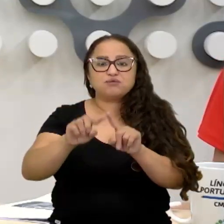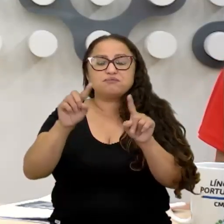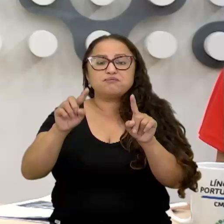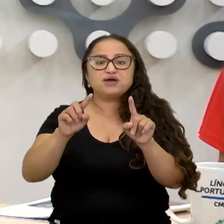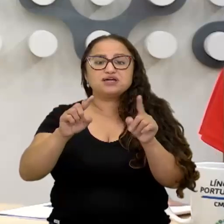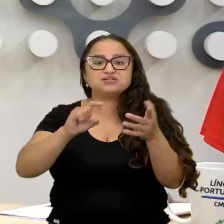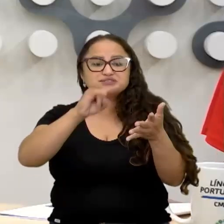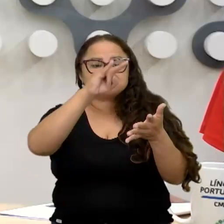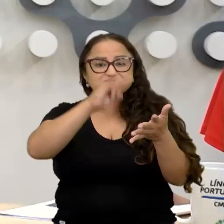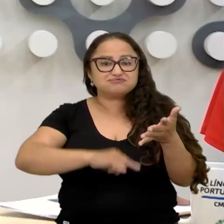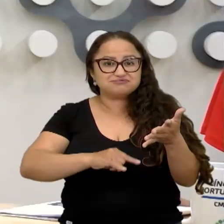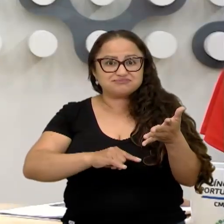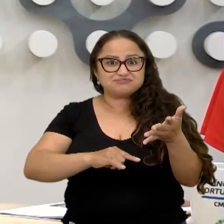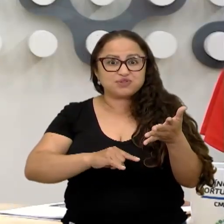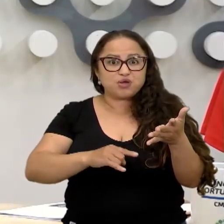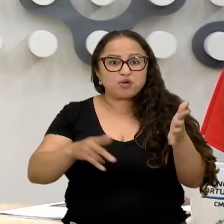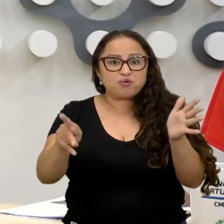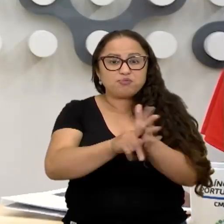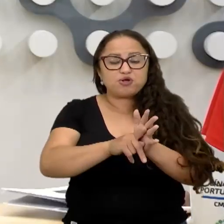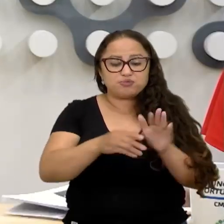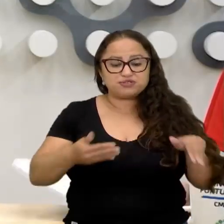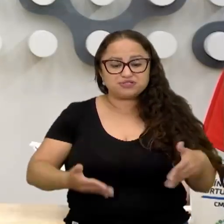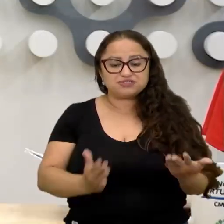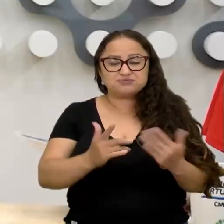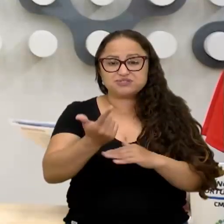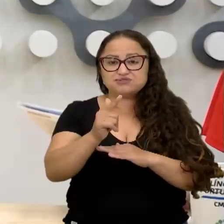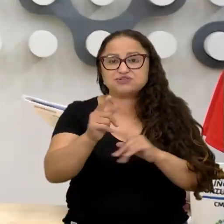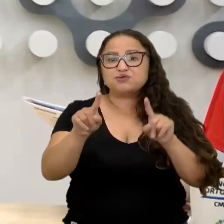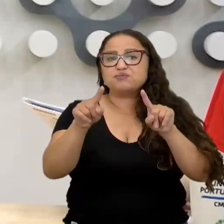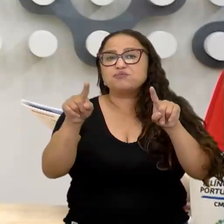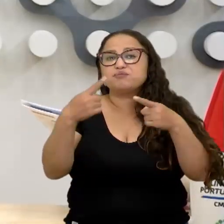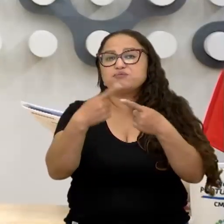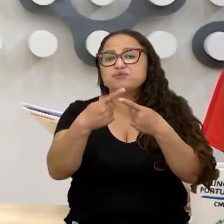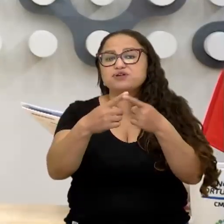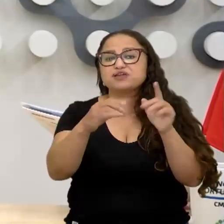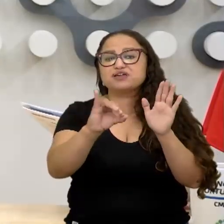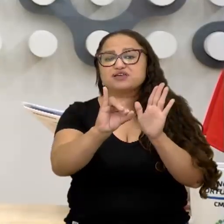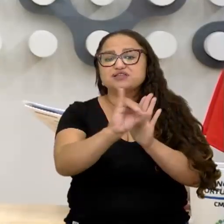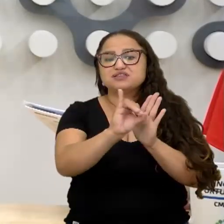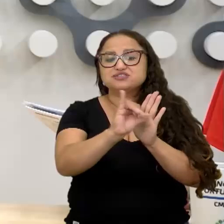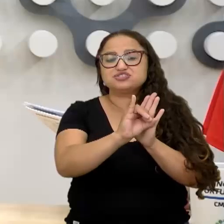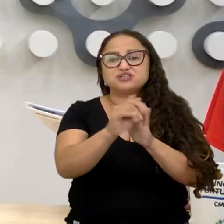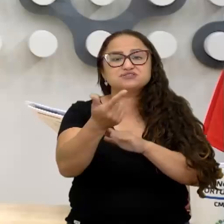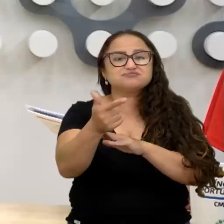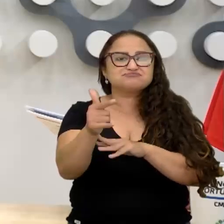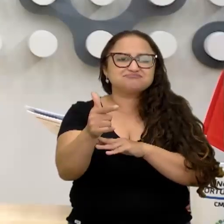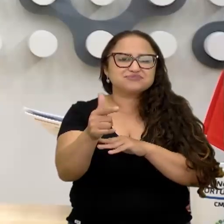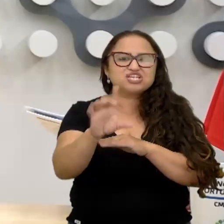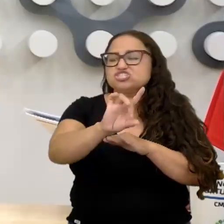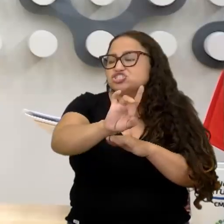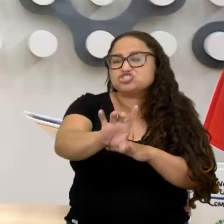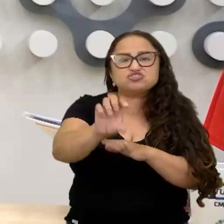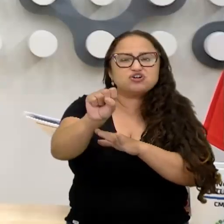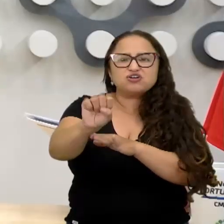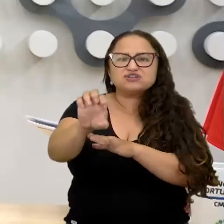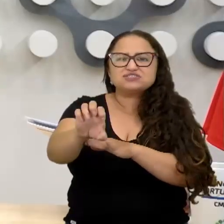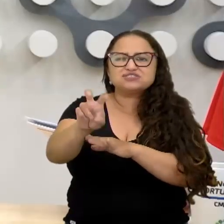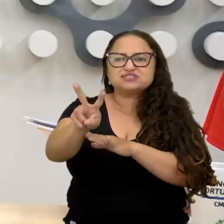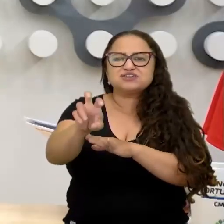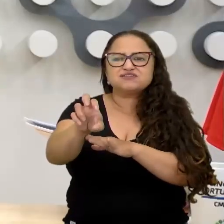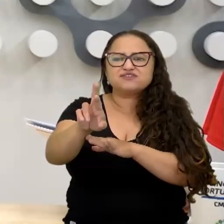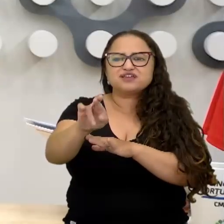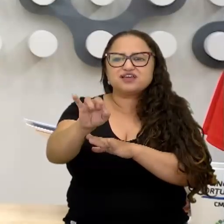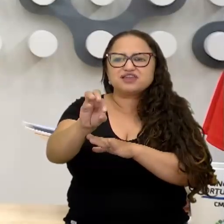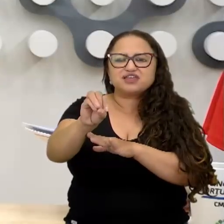de nascimento, sem identidade. Por quê? Porque ele é o Severino e só Severino. Porque já de